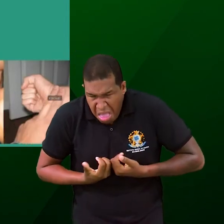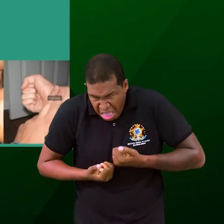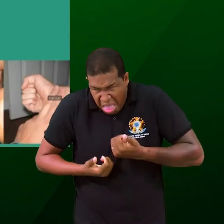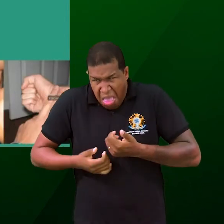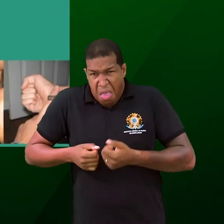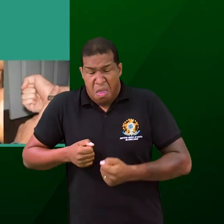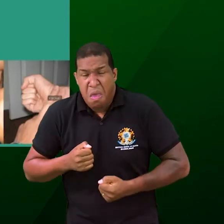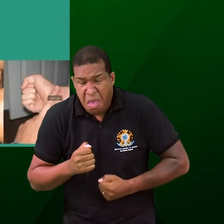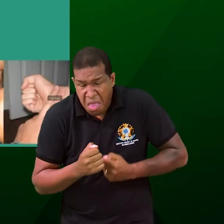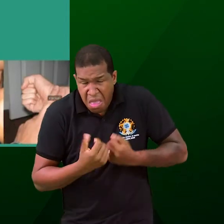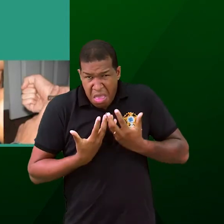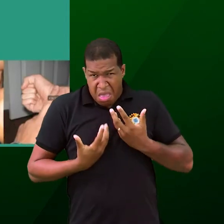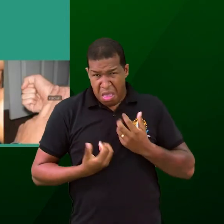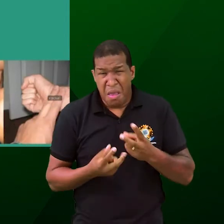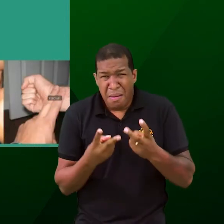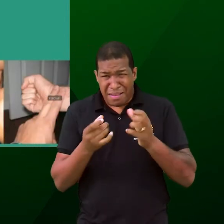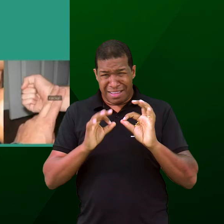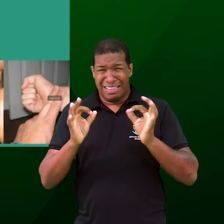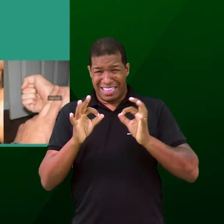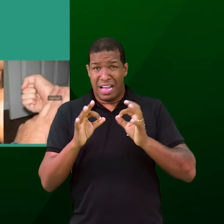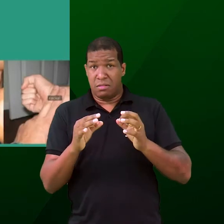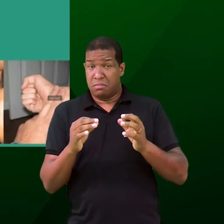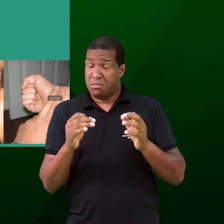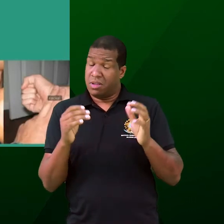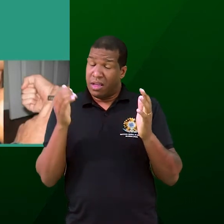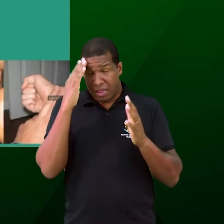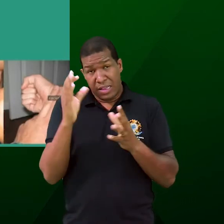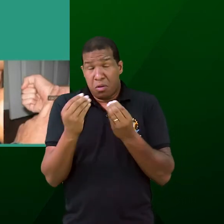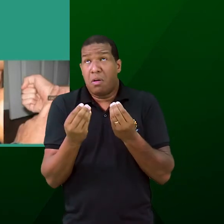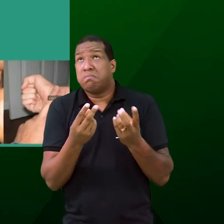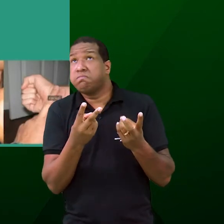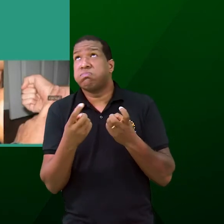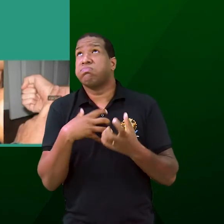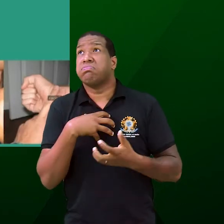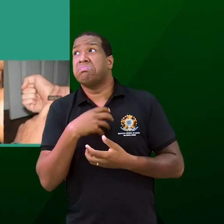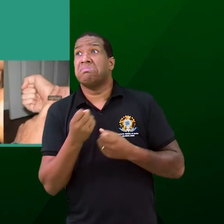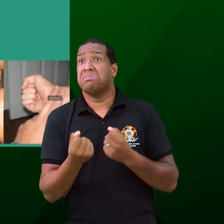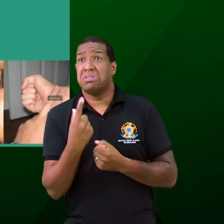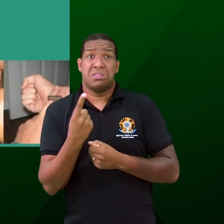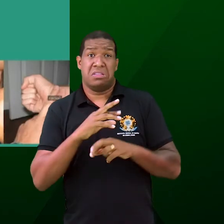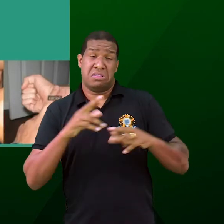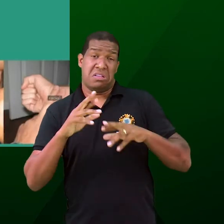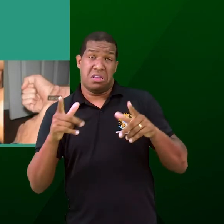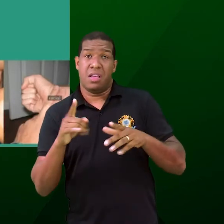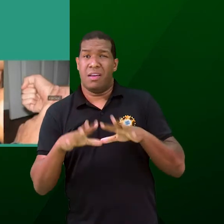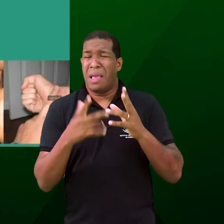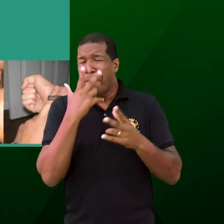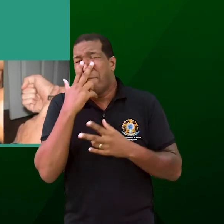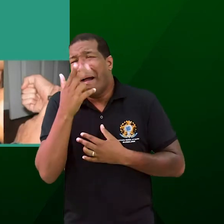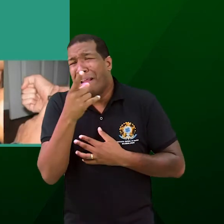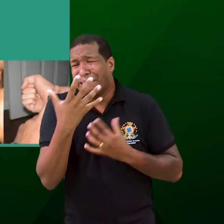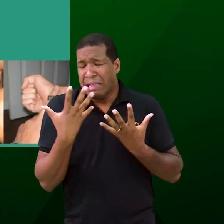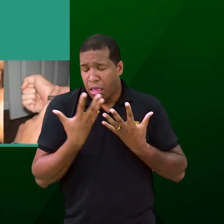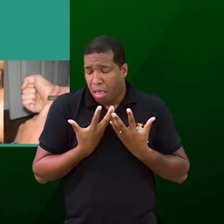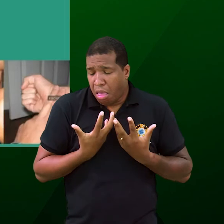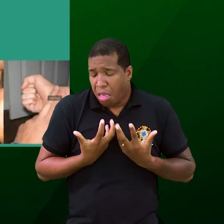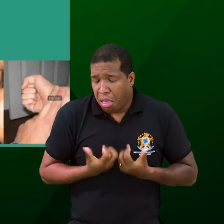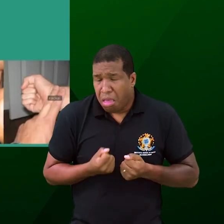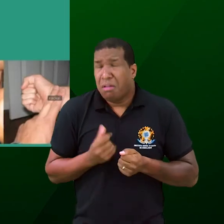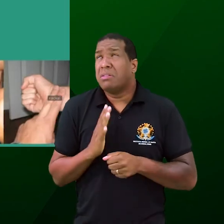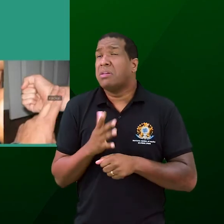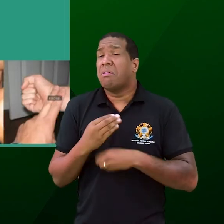entendimento, né? Que você vai pegar 220 e vai diminuir da sua idade. Tá? Então, aí, se você tem